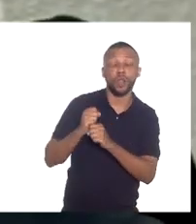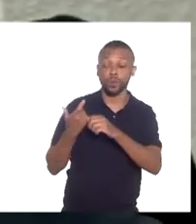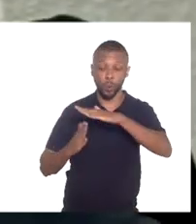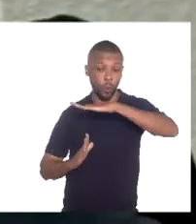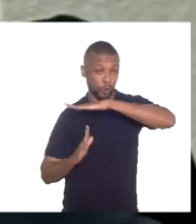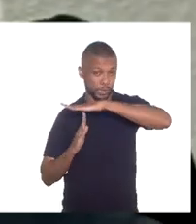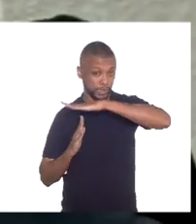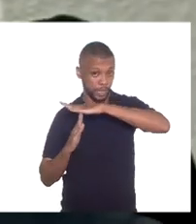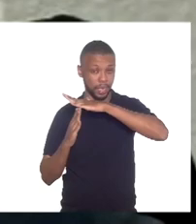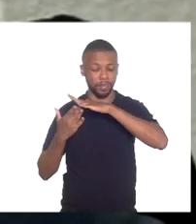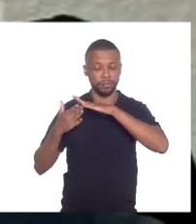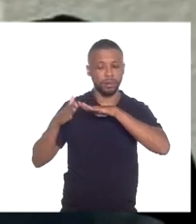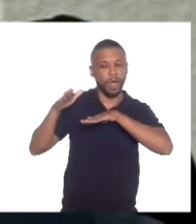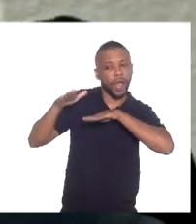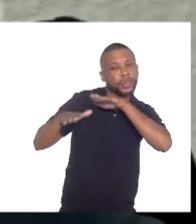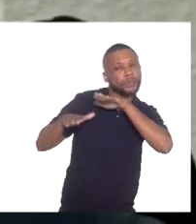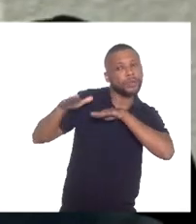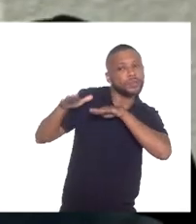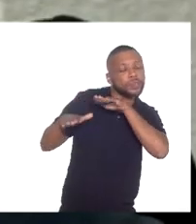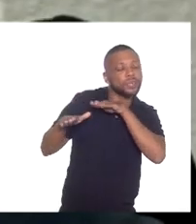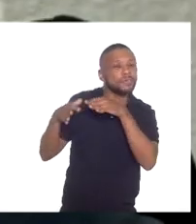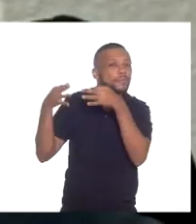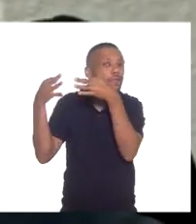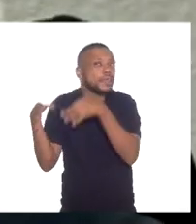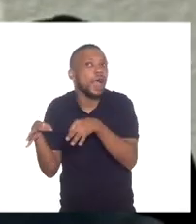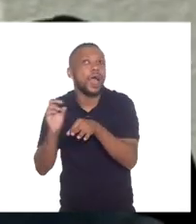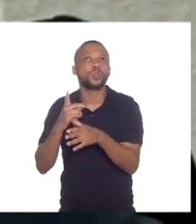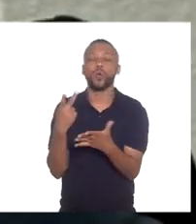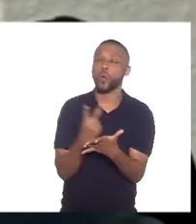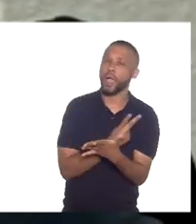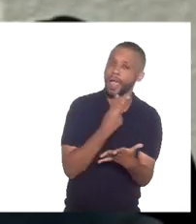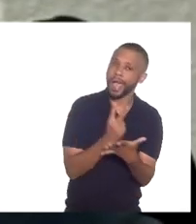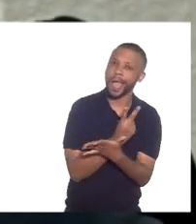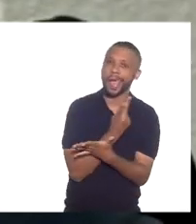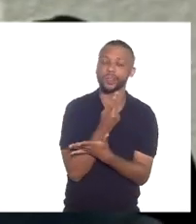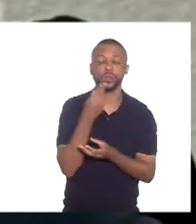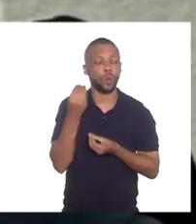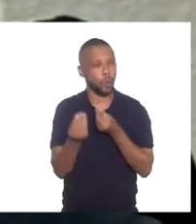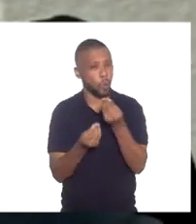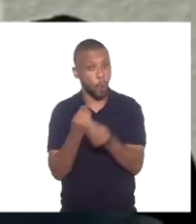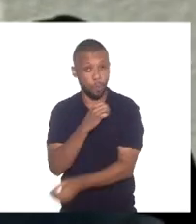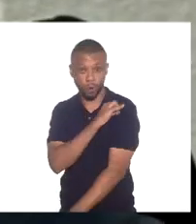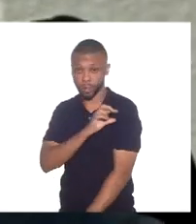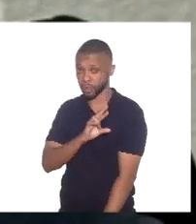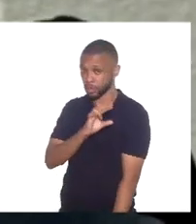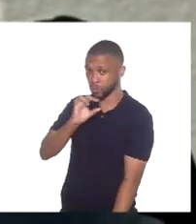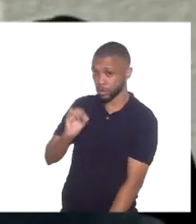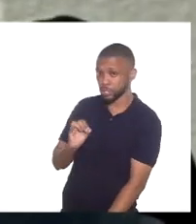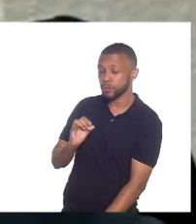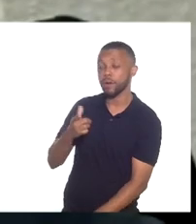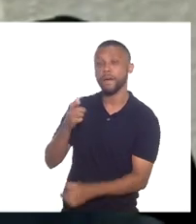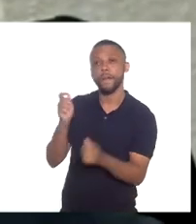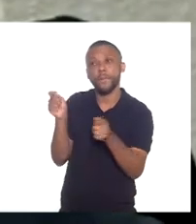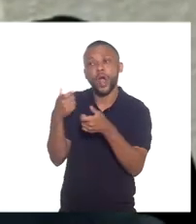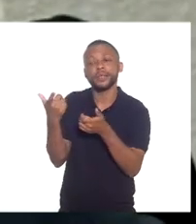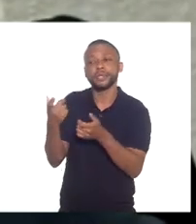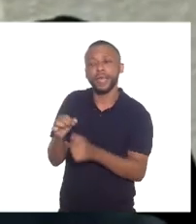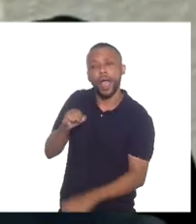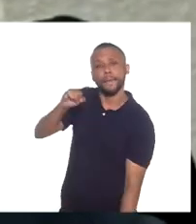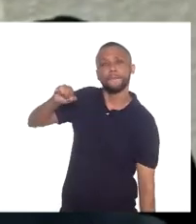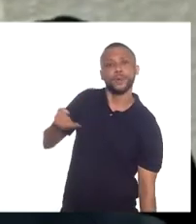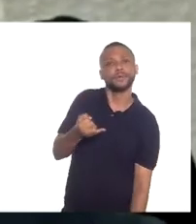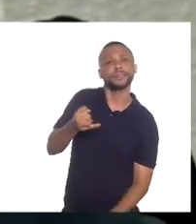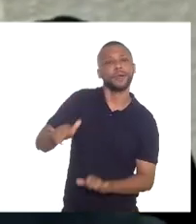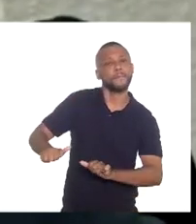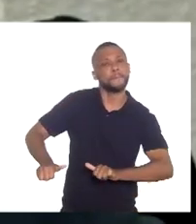nunca se sabe ao certo, né? Ainda vai ser, quer dizer, uma matéria-prima importante, como é que o Estado do Rio de Janeiro pode se apropriar melhor disso, porque